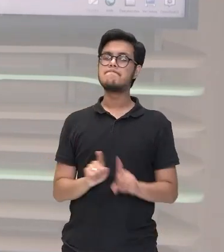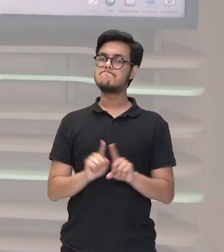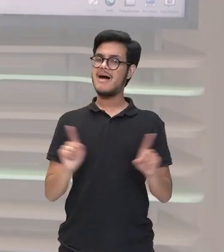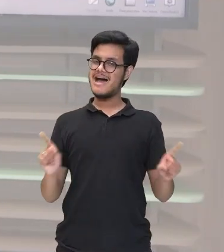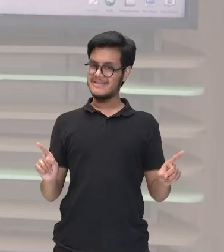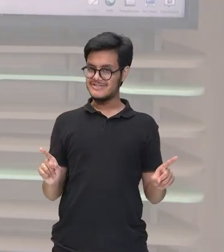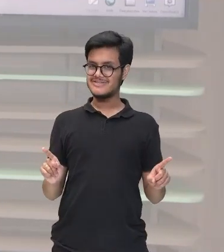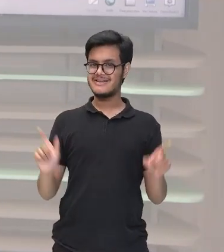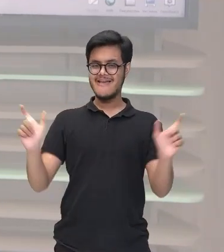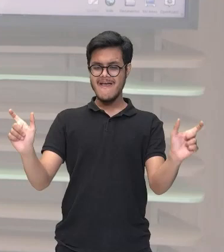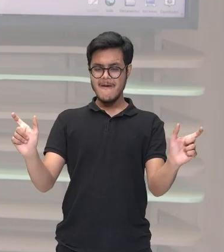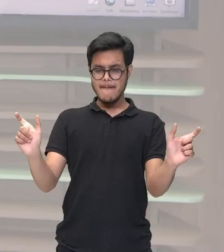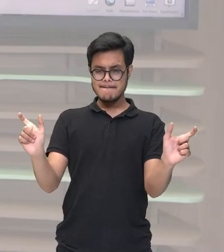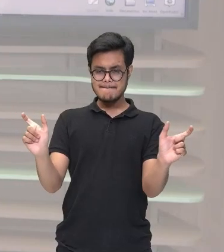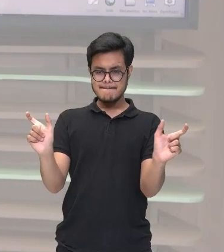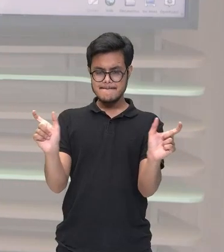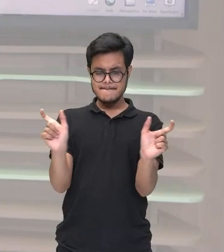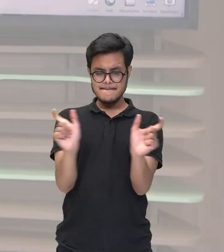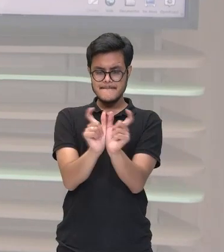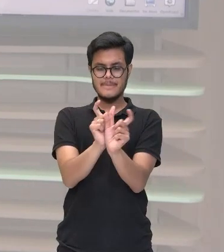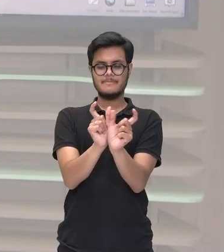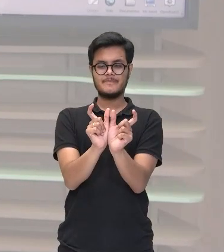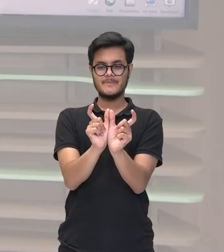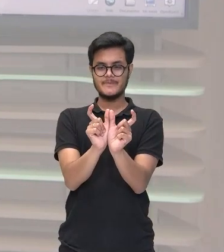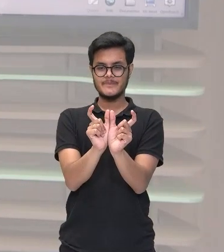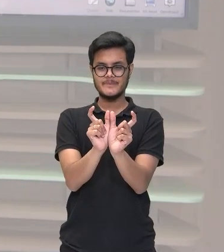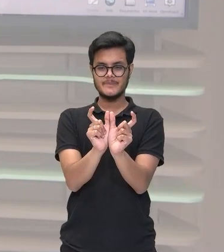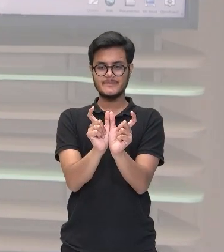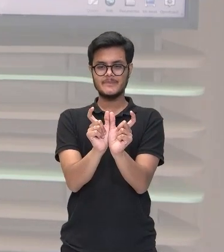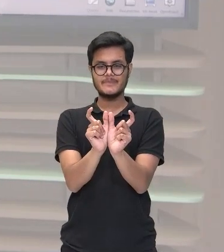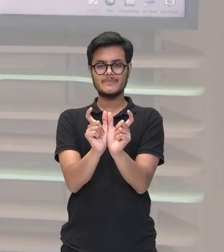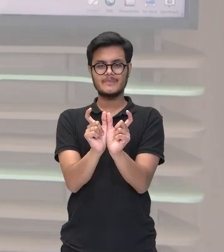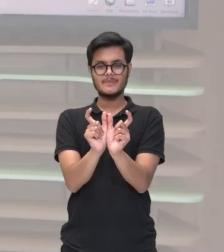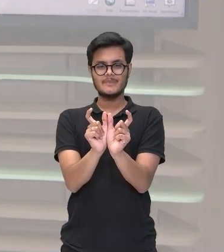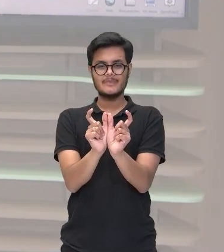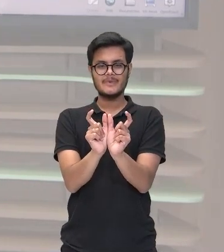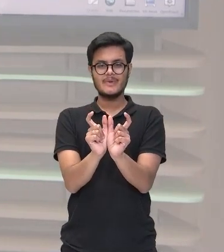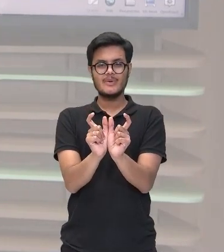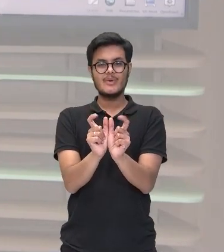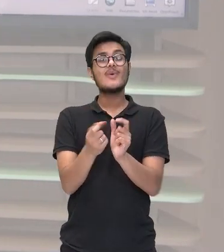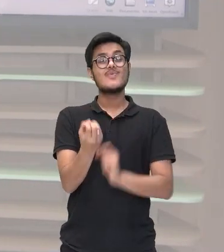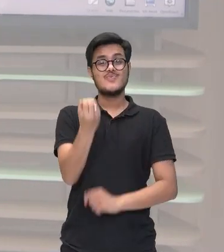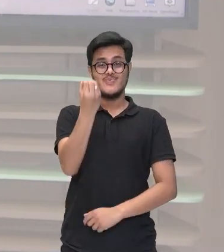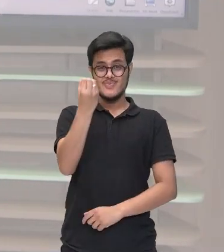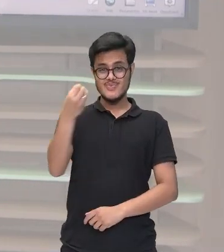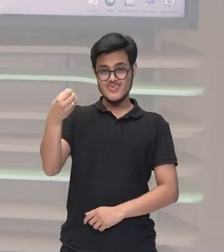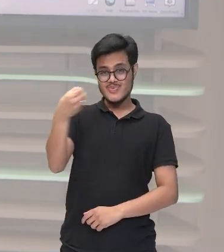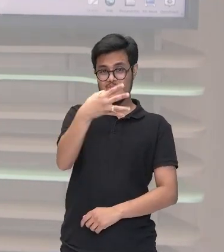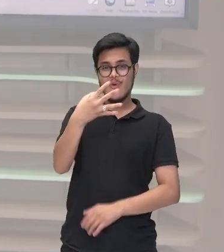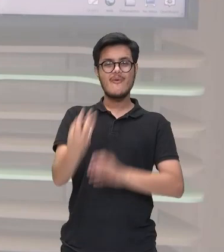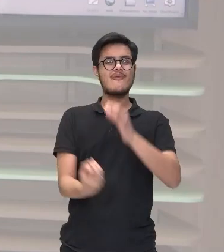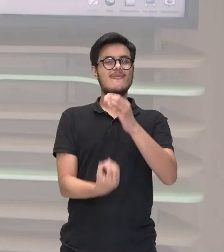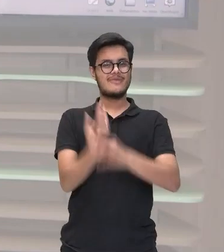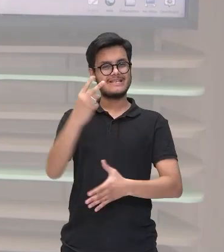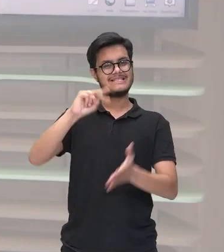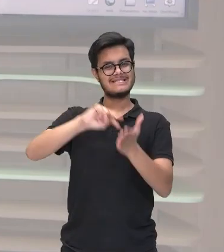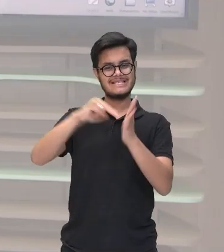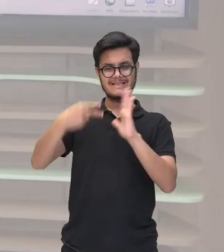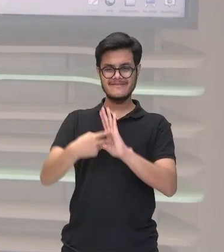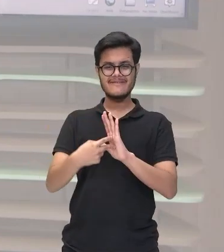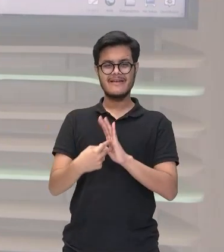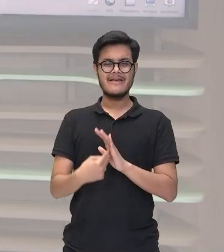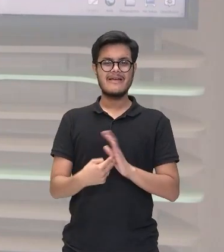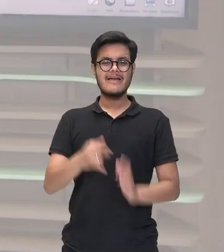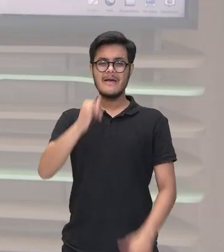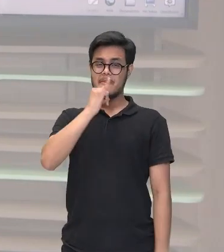juntar eles, vou compor, e eles vão criar um novo sentido. Amor perfeito. Pode ser uma planta,